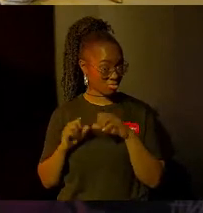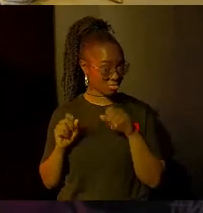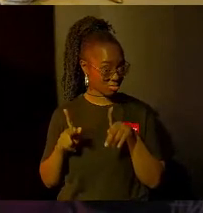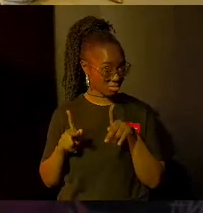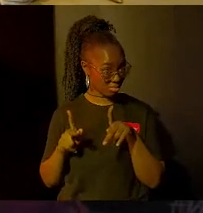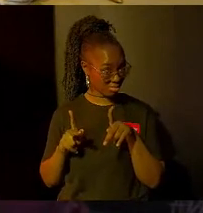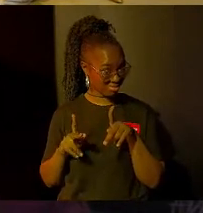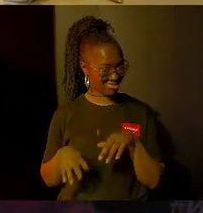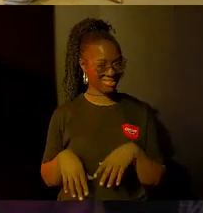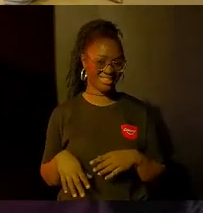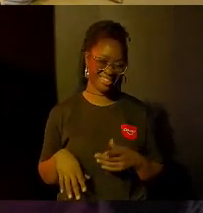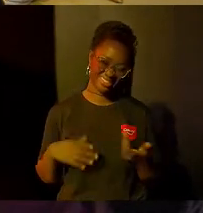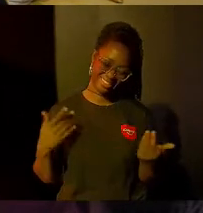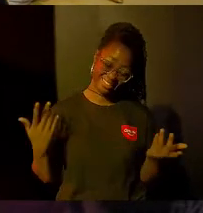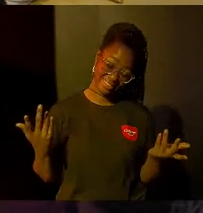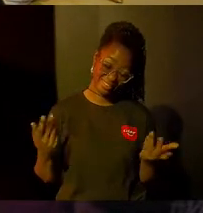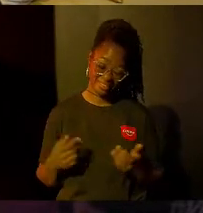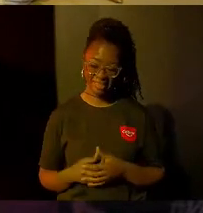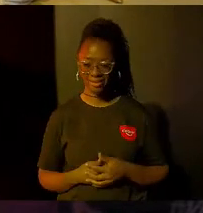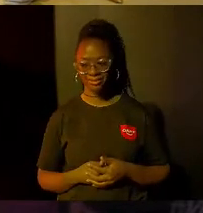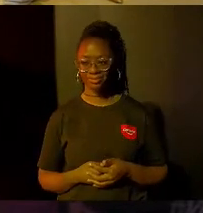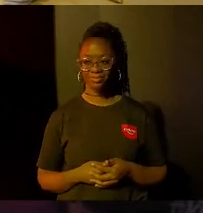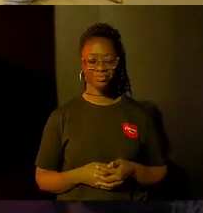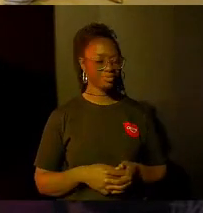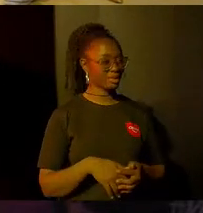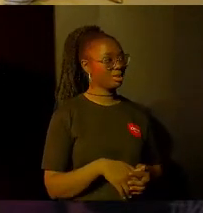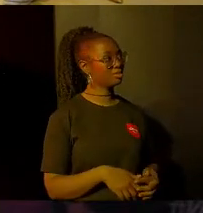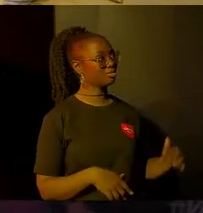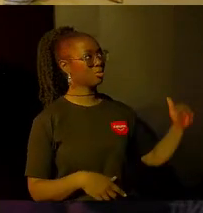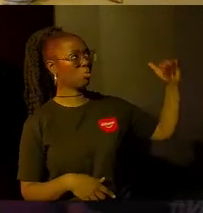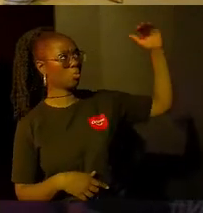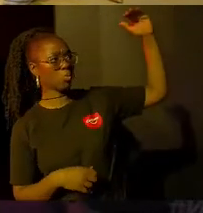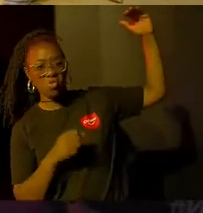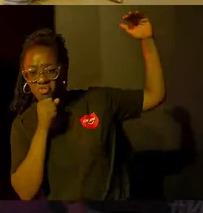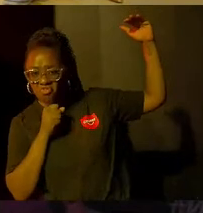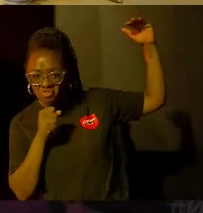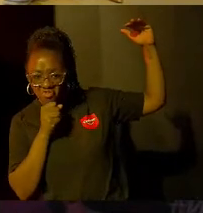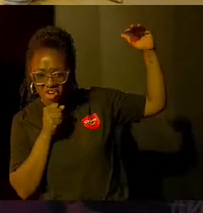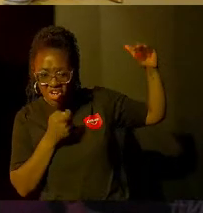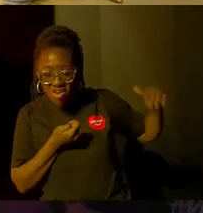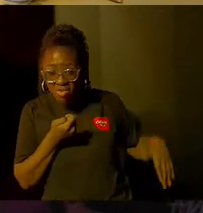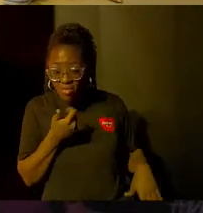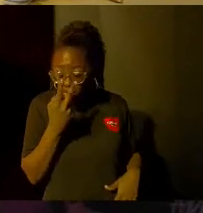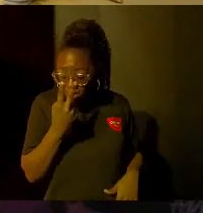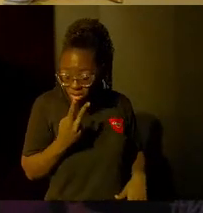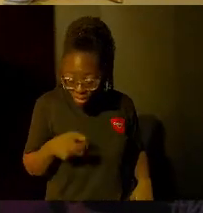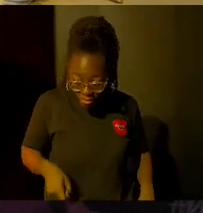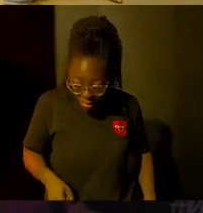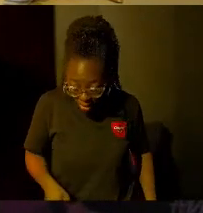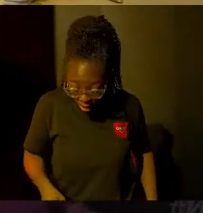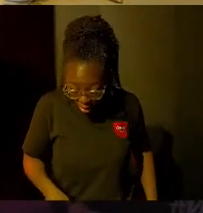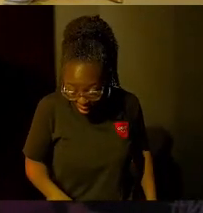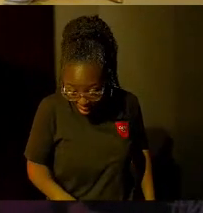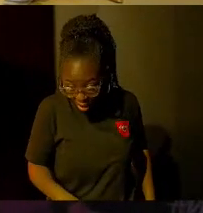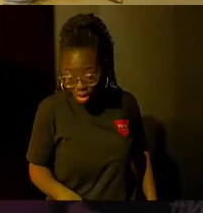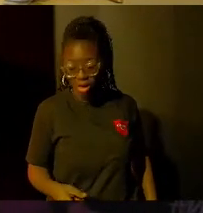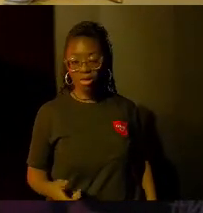E aí eu me deparo com um velhinho de dois metros de altura quase cego com uma bengalinha